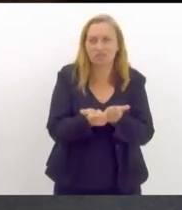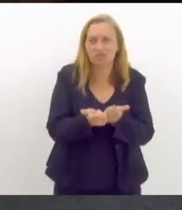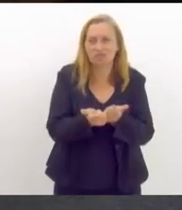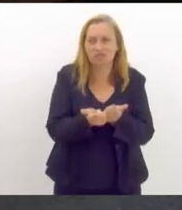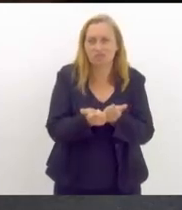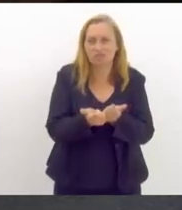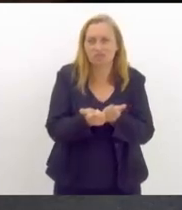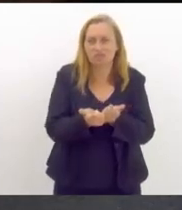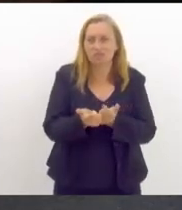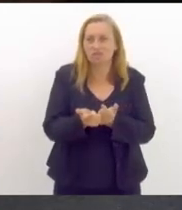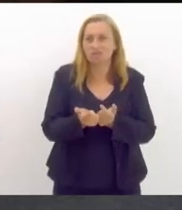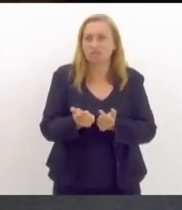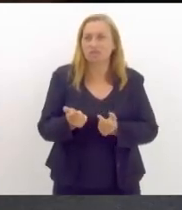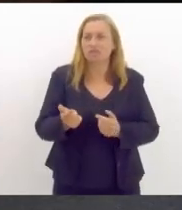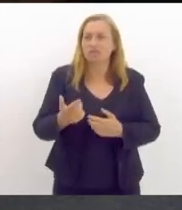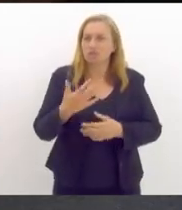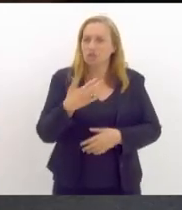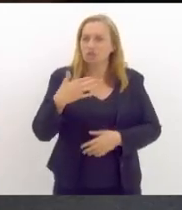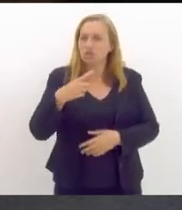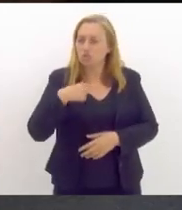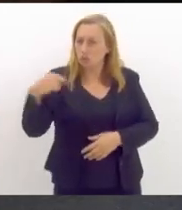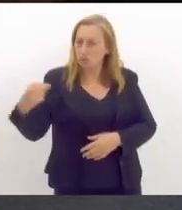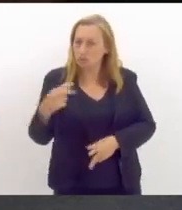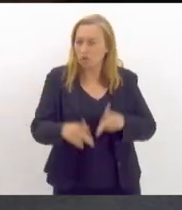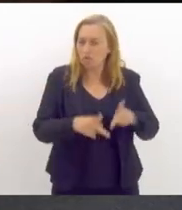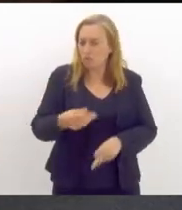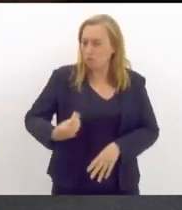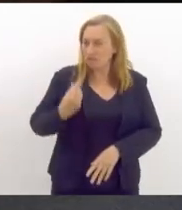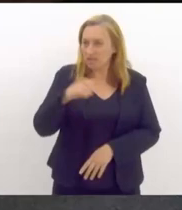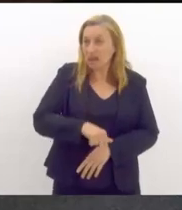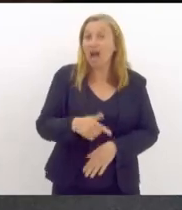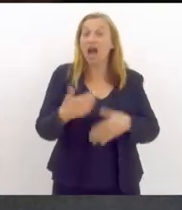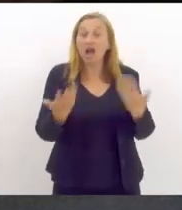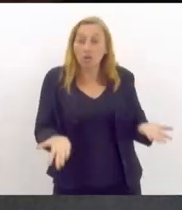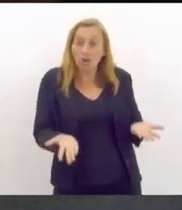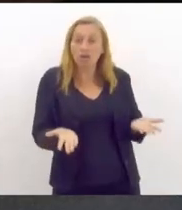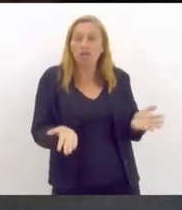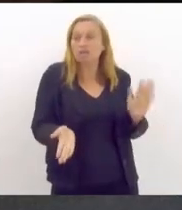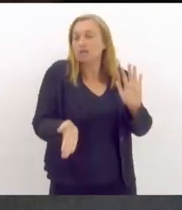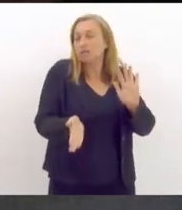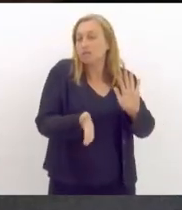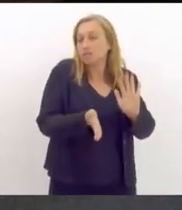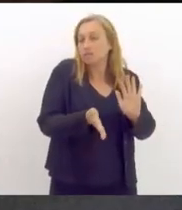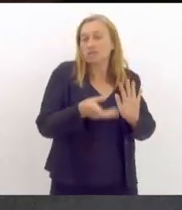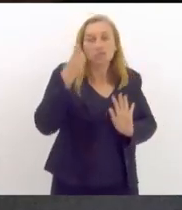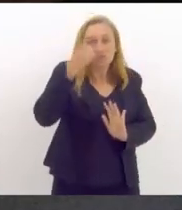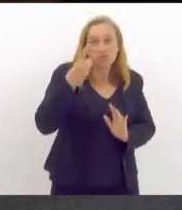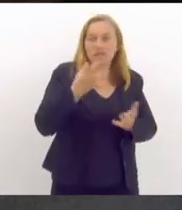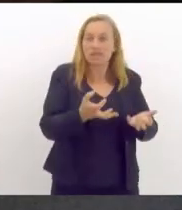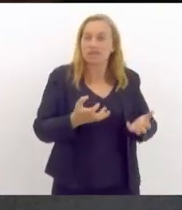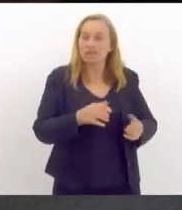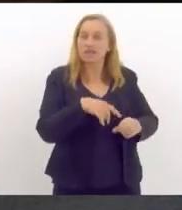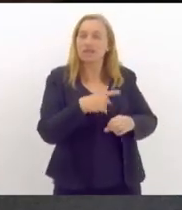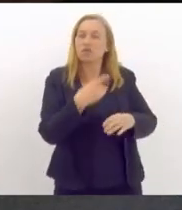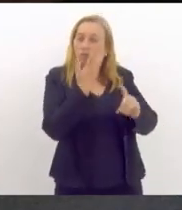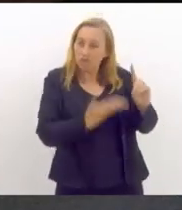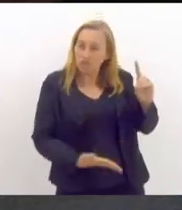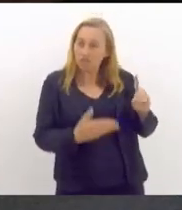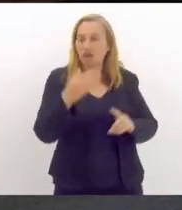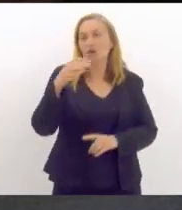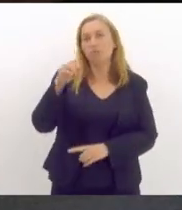cancelar atropelado pelo povo para estar aqui agora se algum Deputado propor homenagem eu vou voltar com outra pô vou votar contra